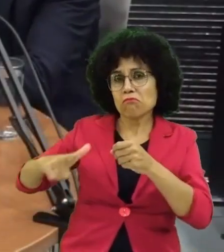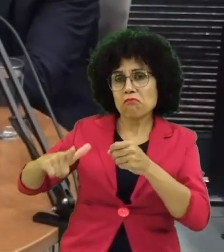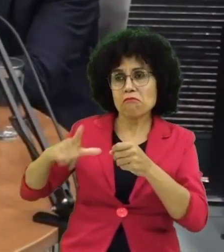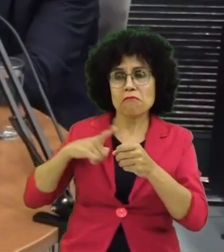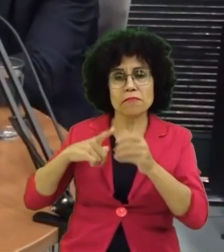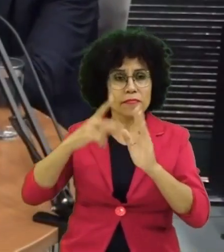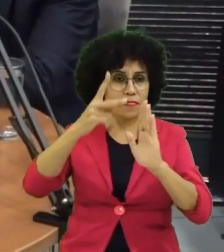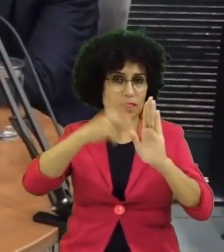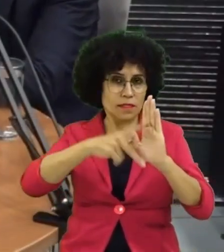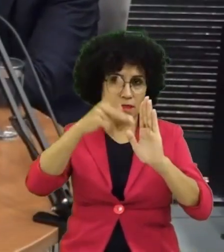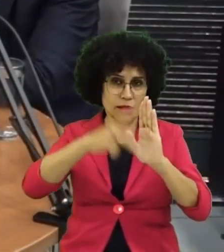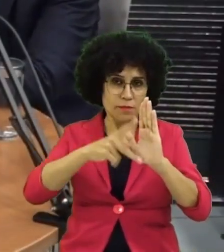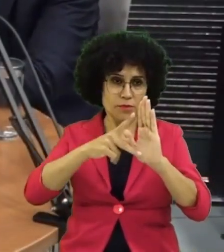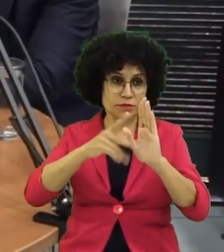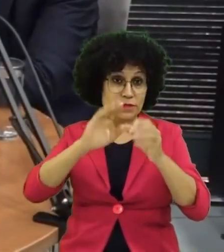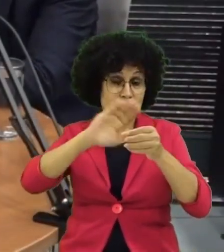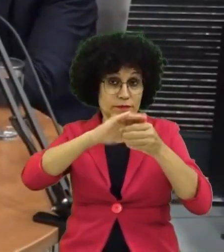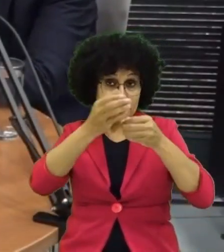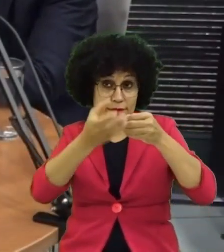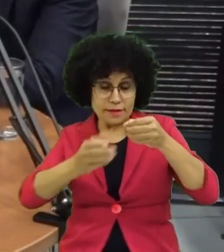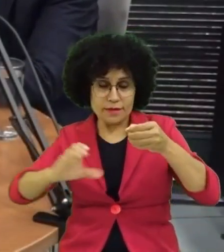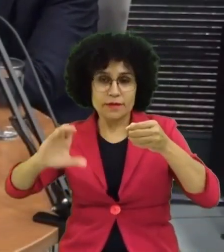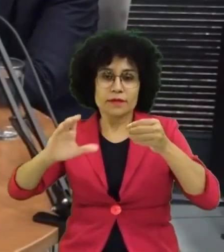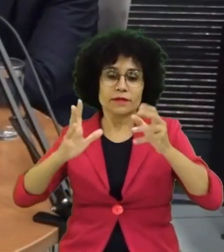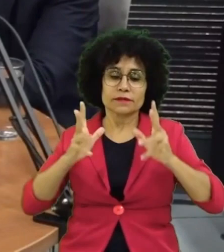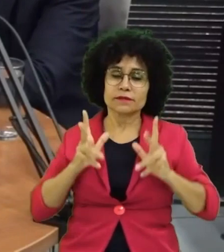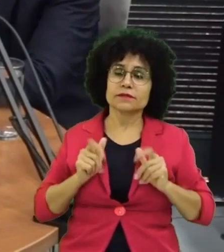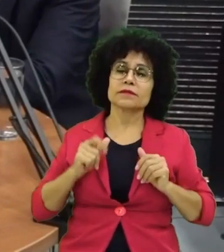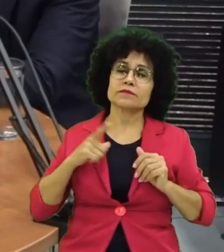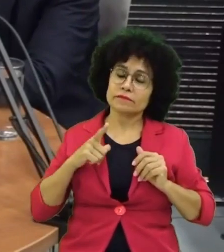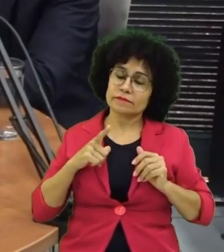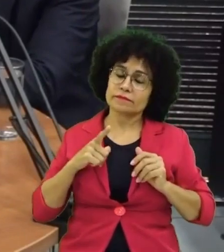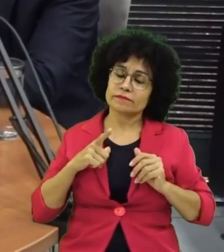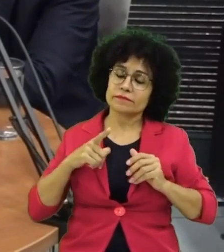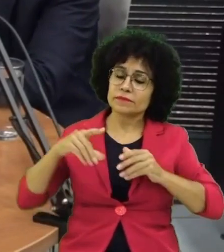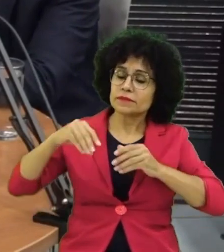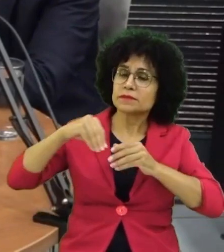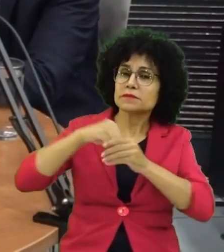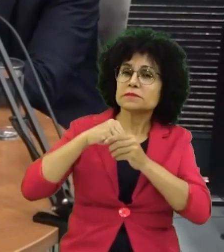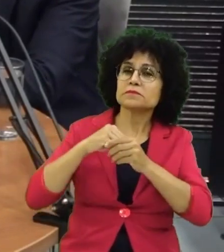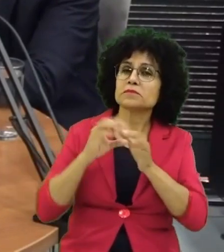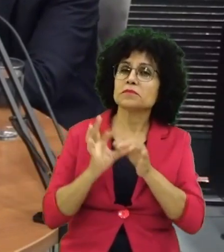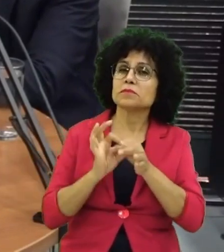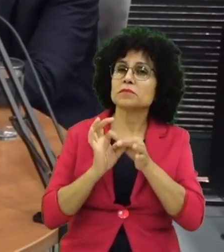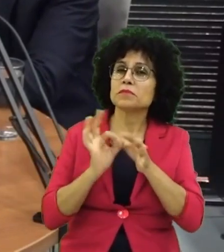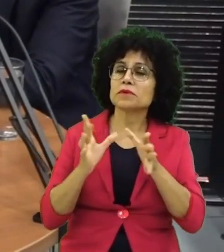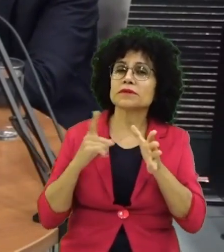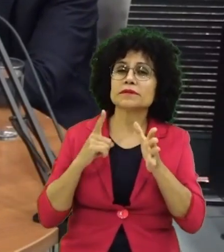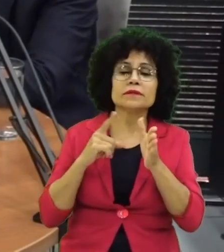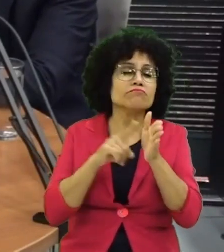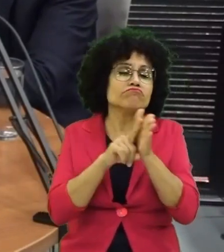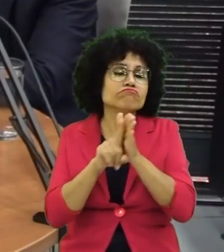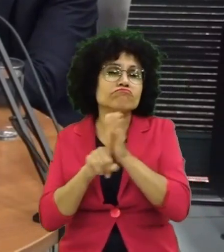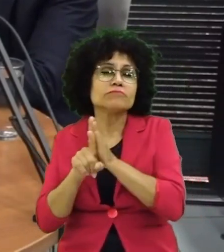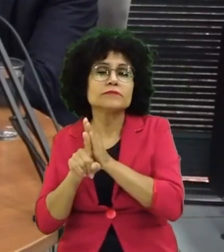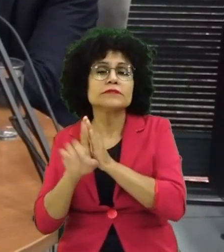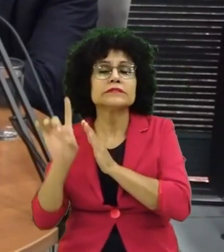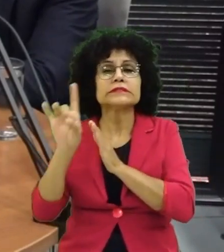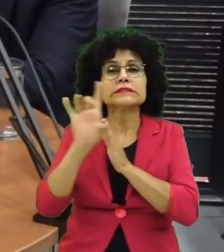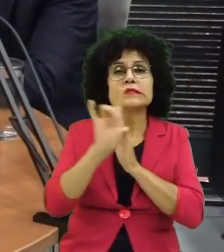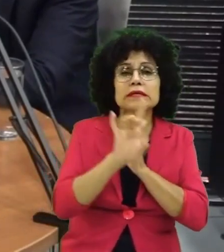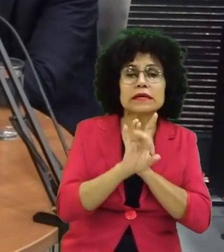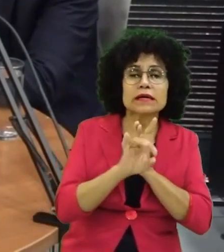o projeto de saneamento, né, de observatório de saneamento, vai nos permitir que a gente tenha essa radiografia de cada município,